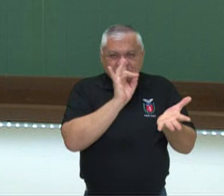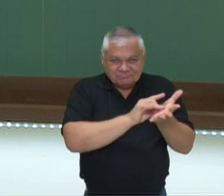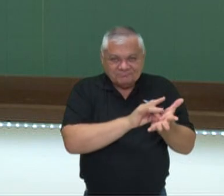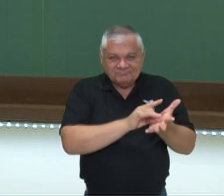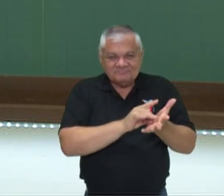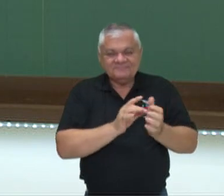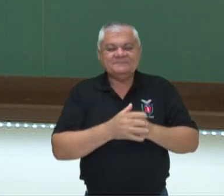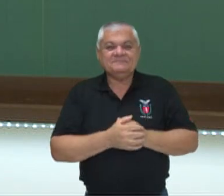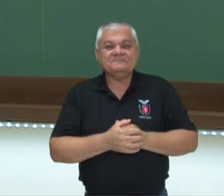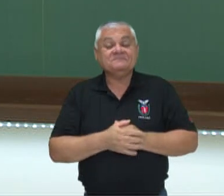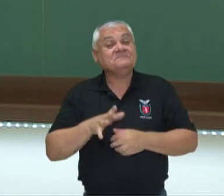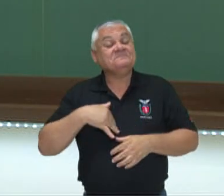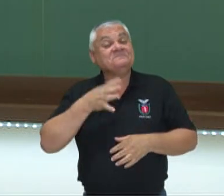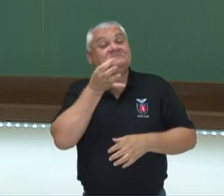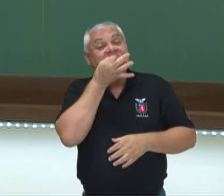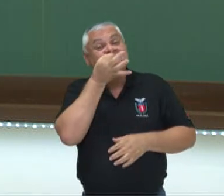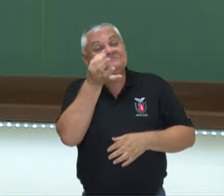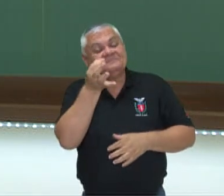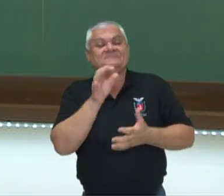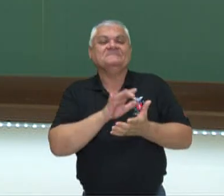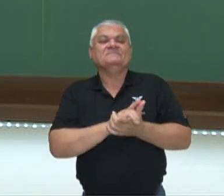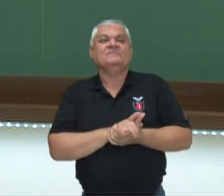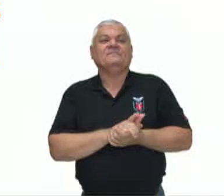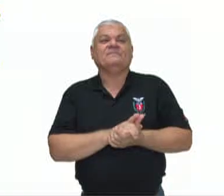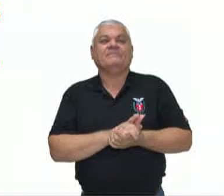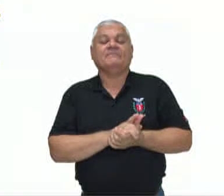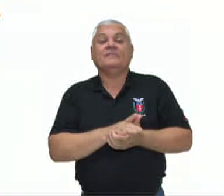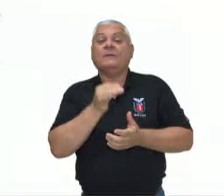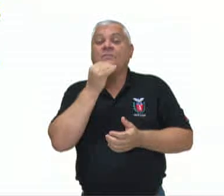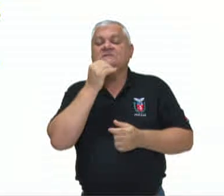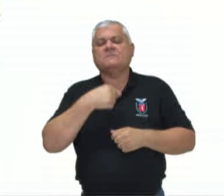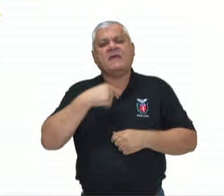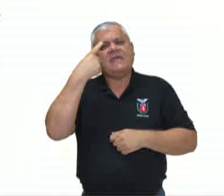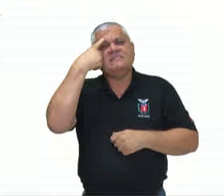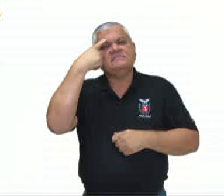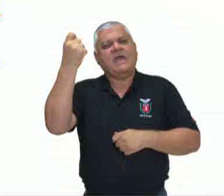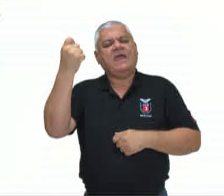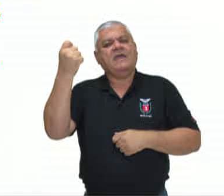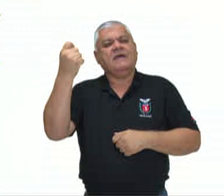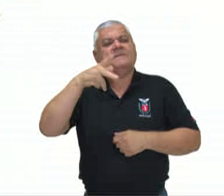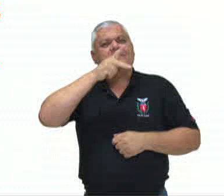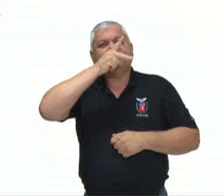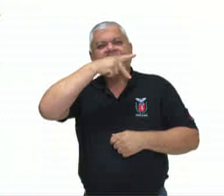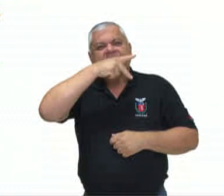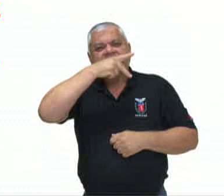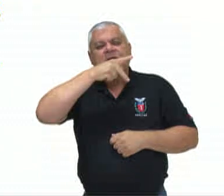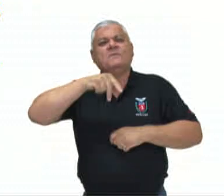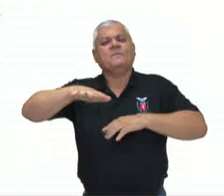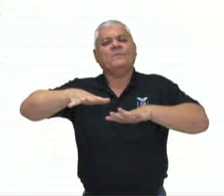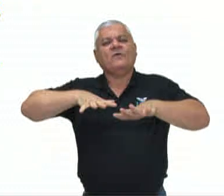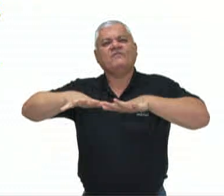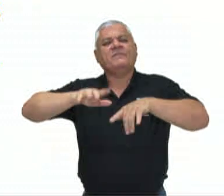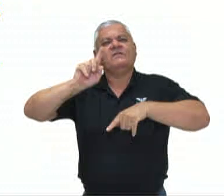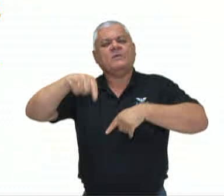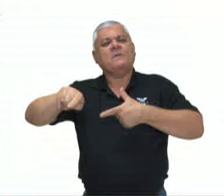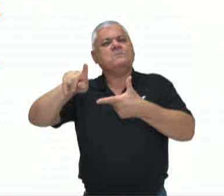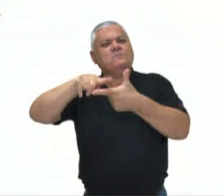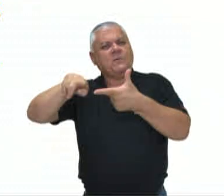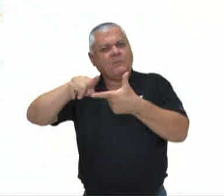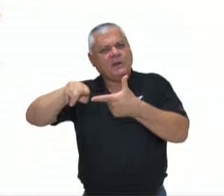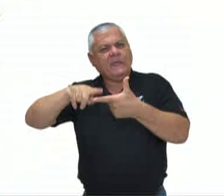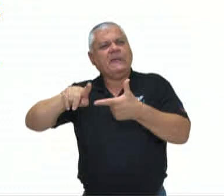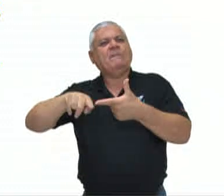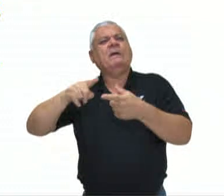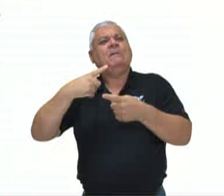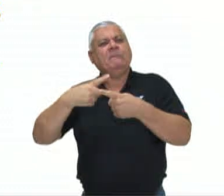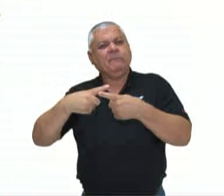então para uma sugestão de resposta. No idealismo platônico, o movimento é considerado um problema ao